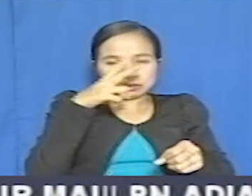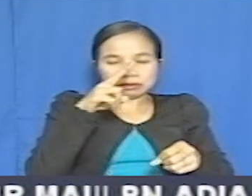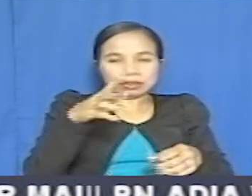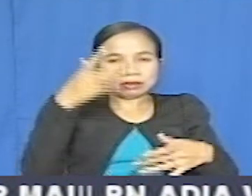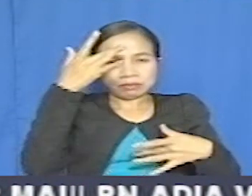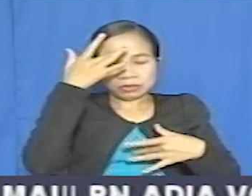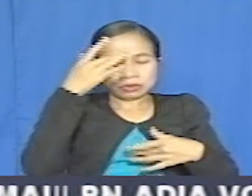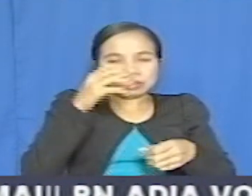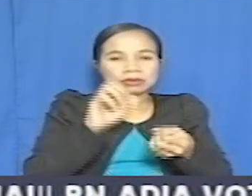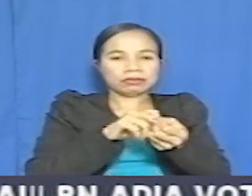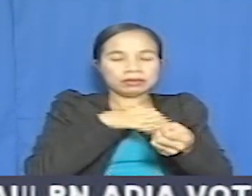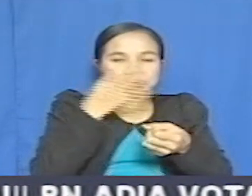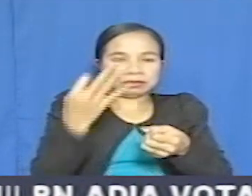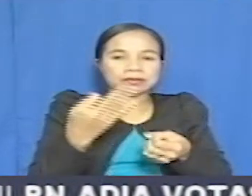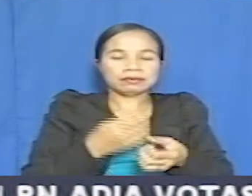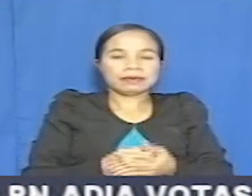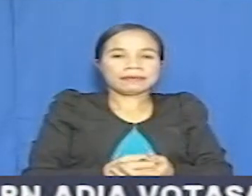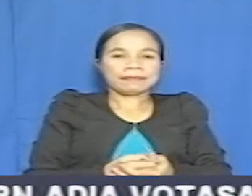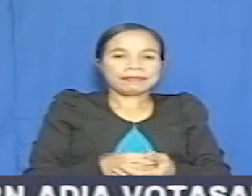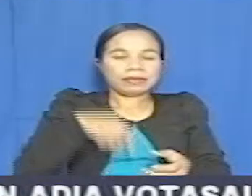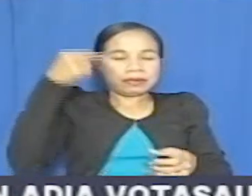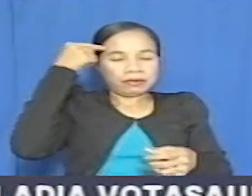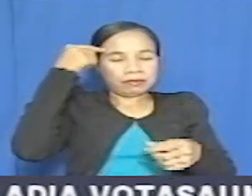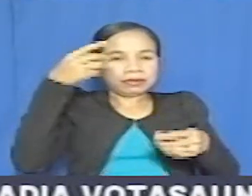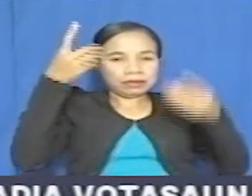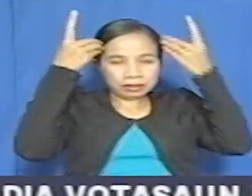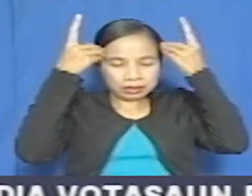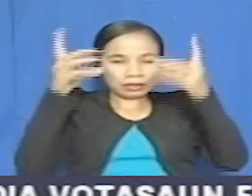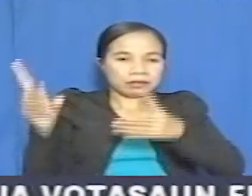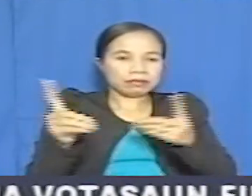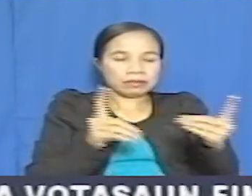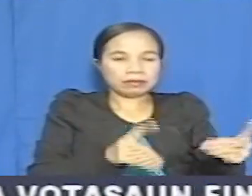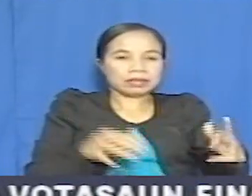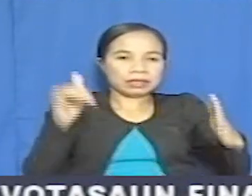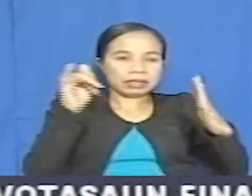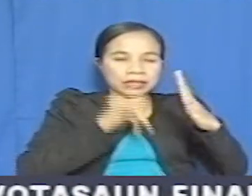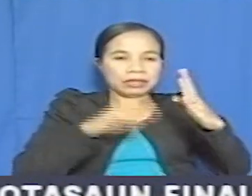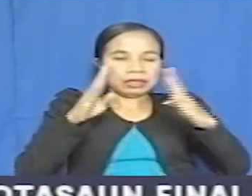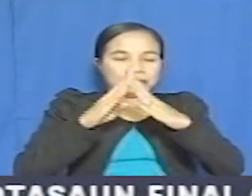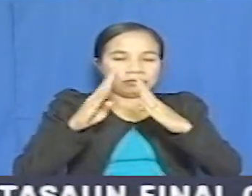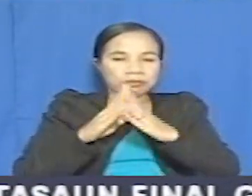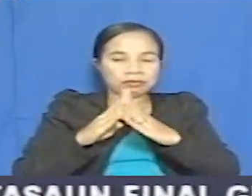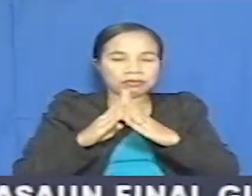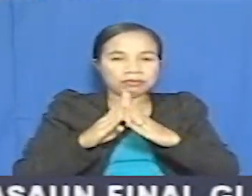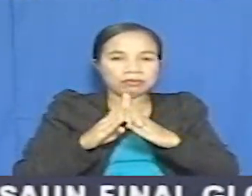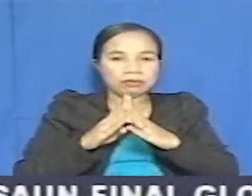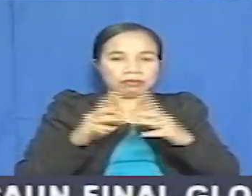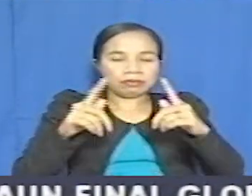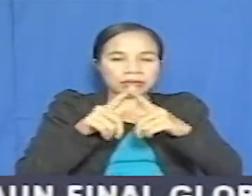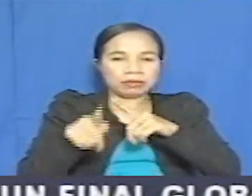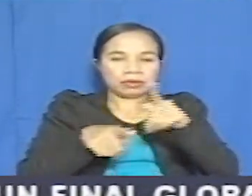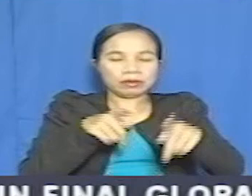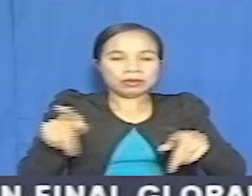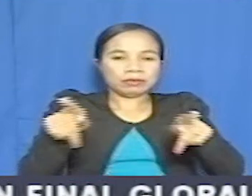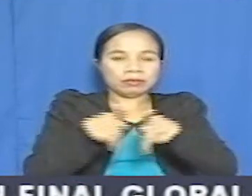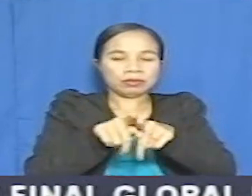Moras Covid-19. O Governo decide implementar o confinamento domiciliário geral para a população que se